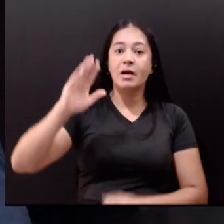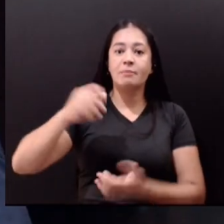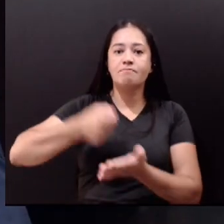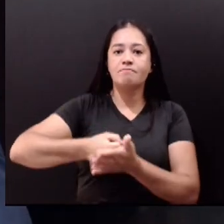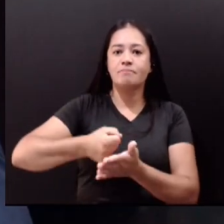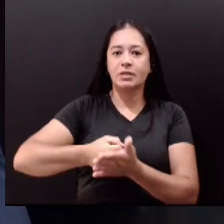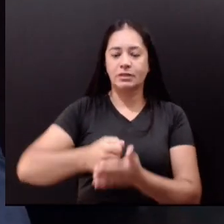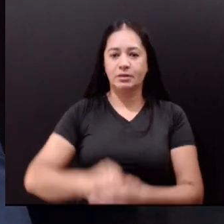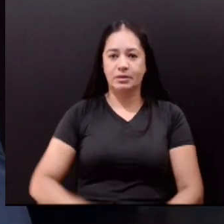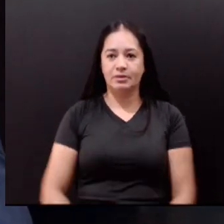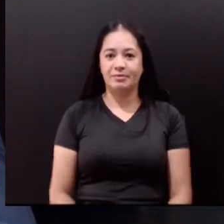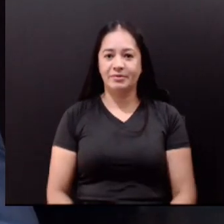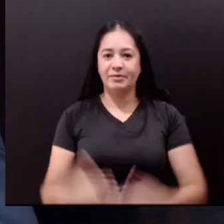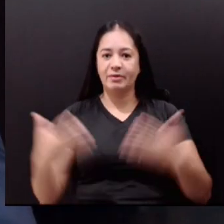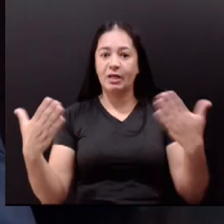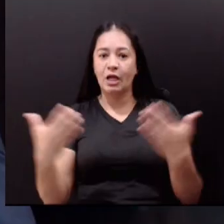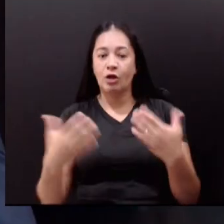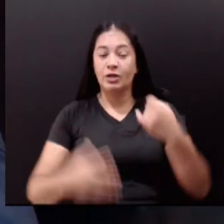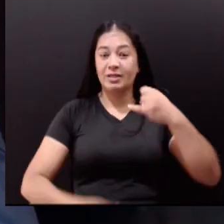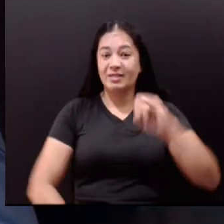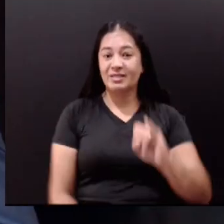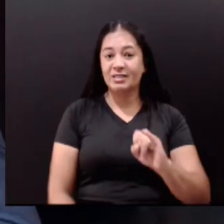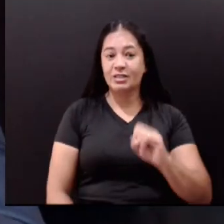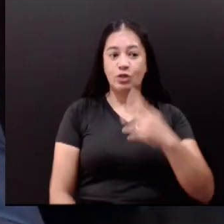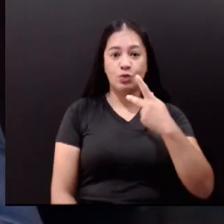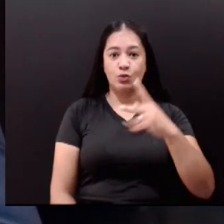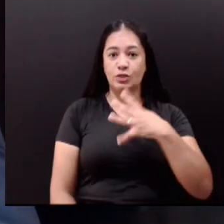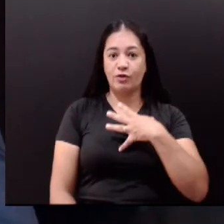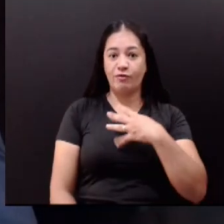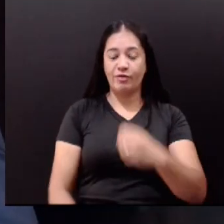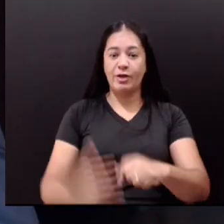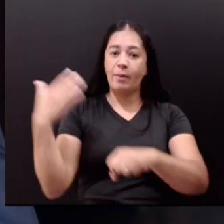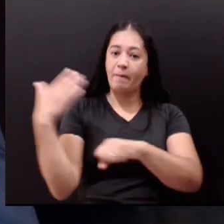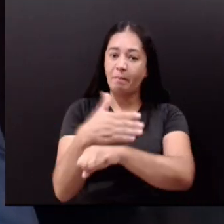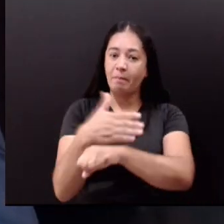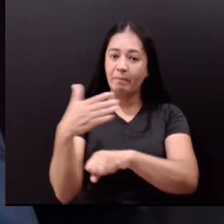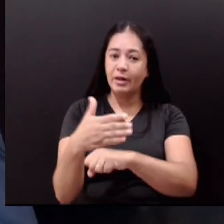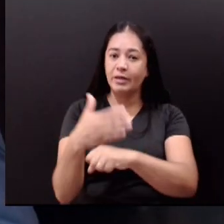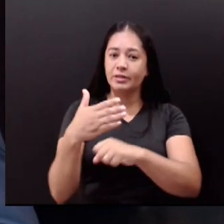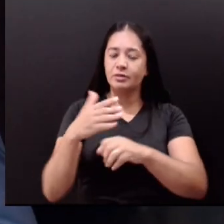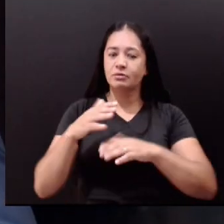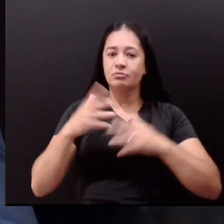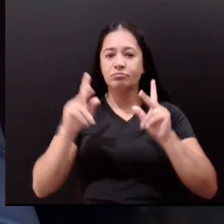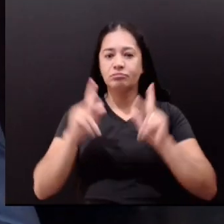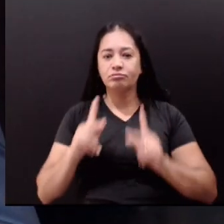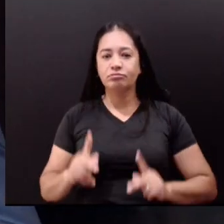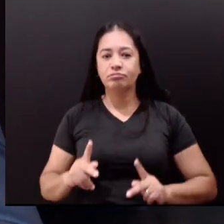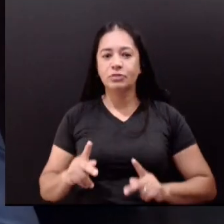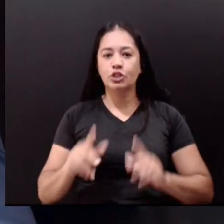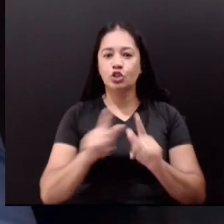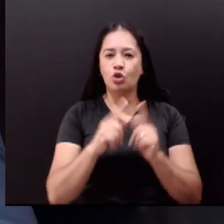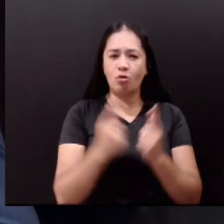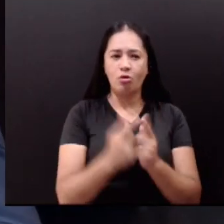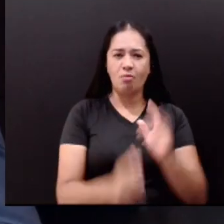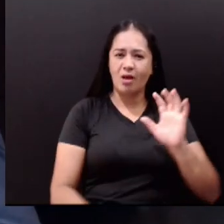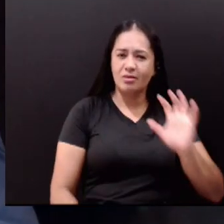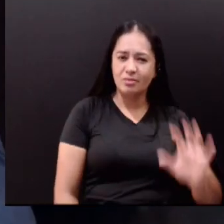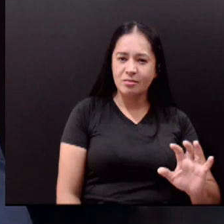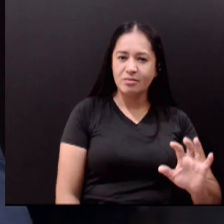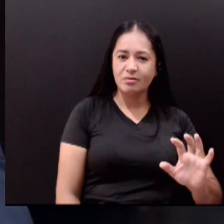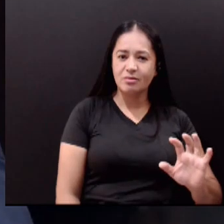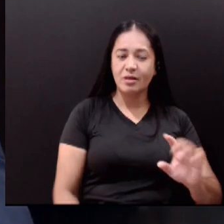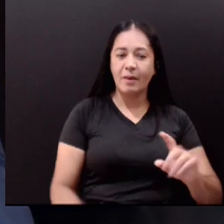Agora, se o seu filho participa, né, passivamente de um grupo desse, né, se ele não fala, se ele não